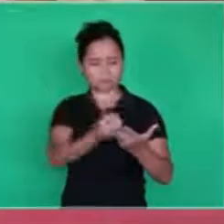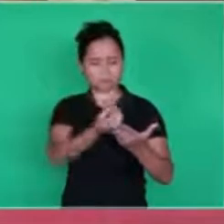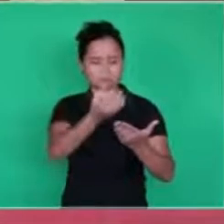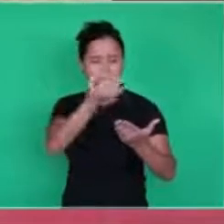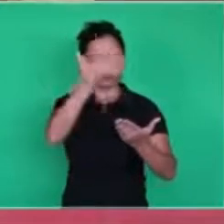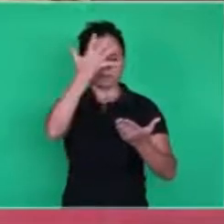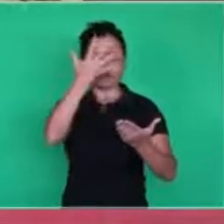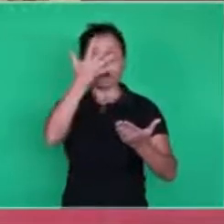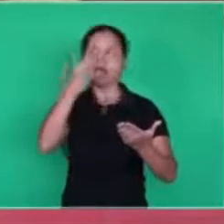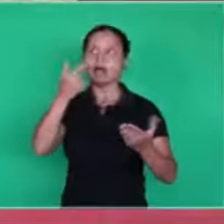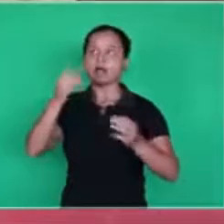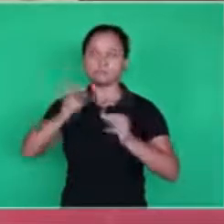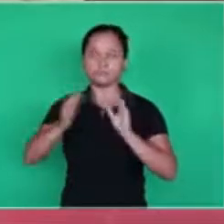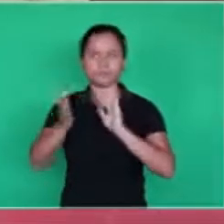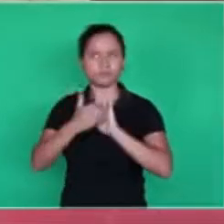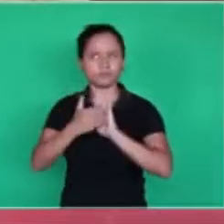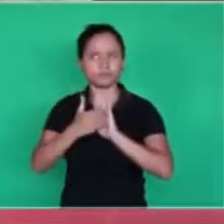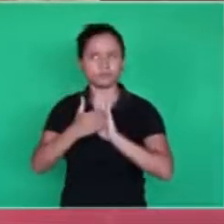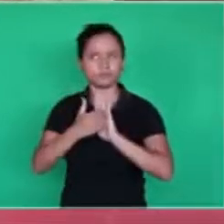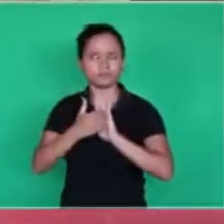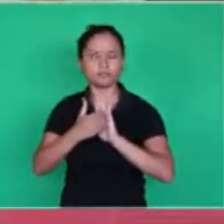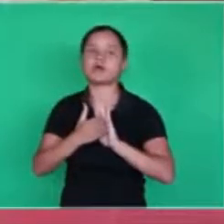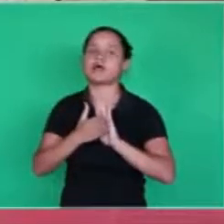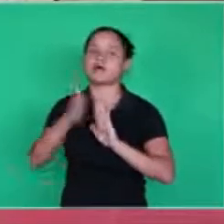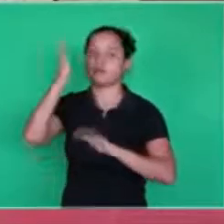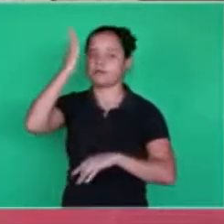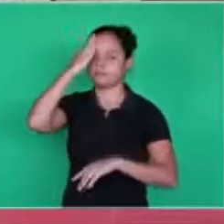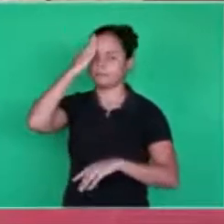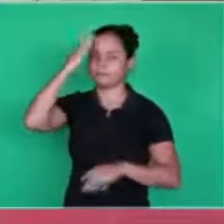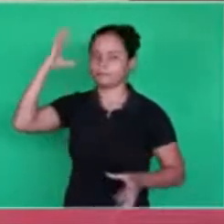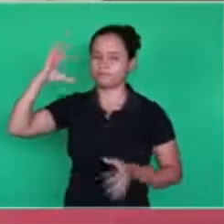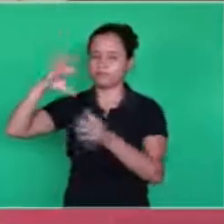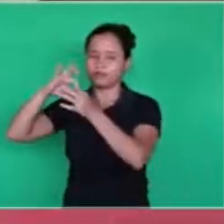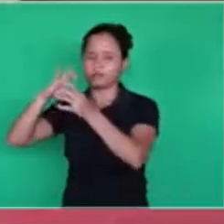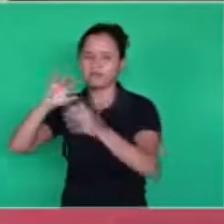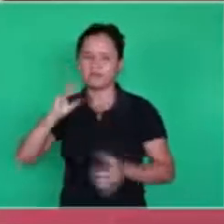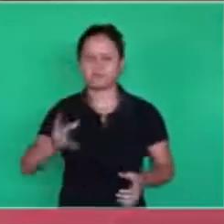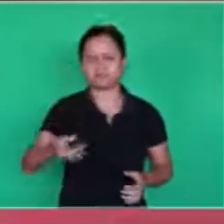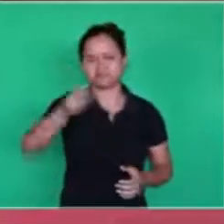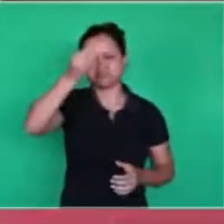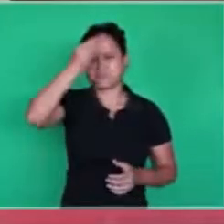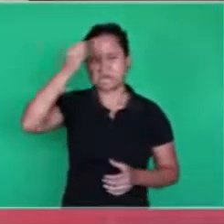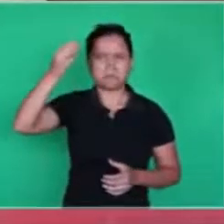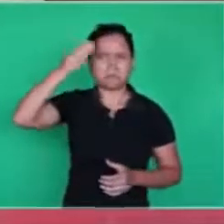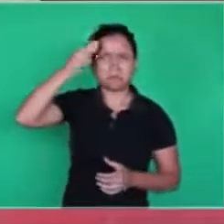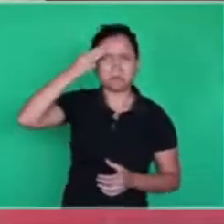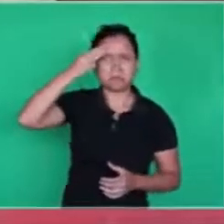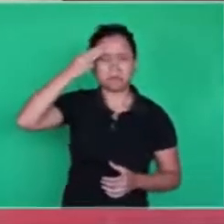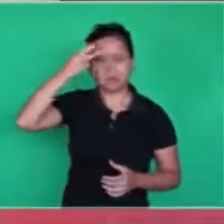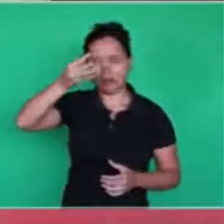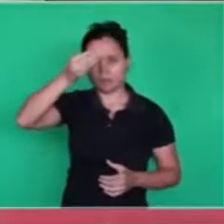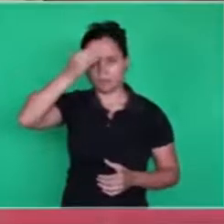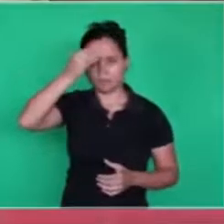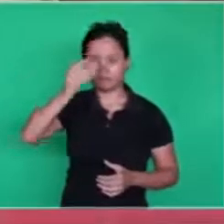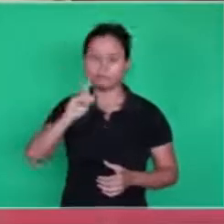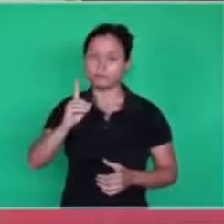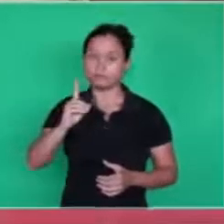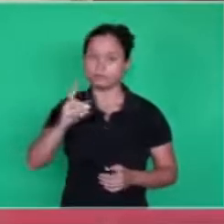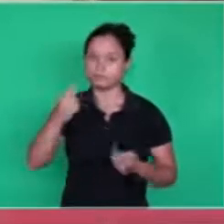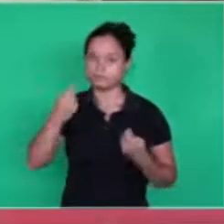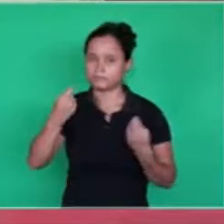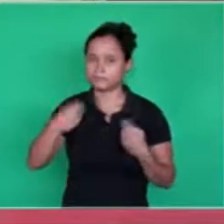leu, gostou, decorou, não. Ela tem sequência. O que está faltando no Evangelho, vamos